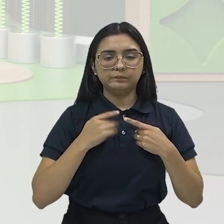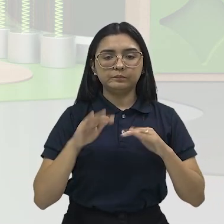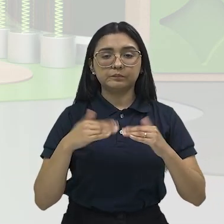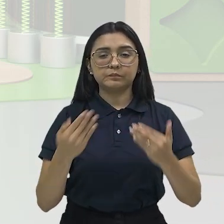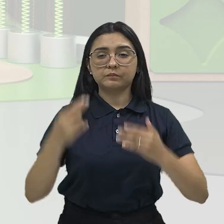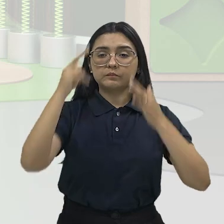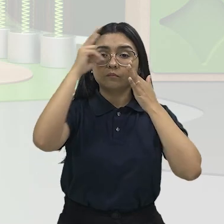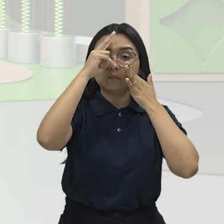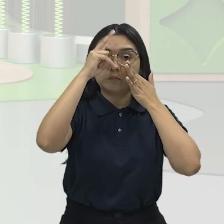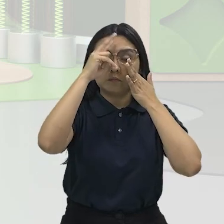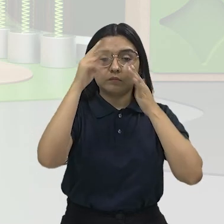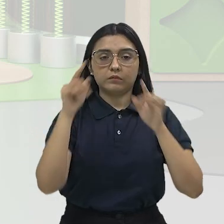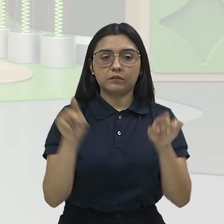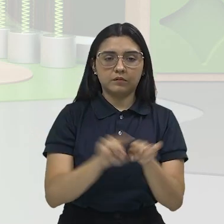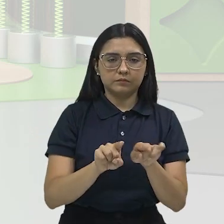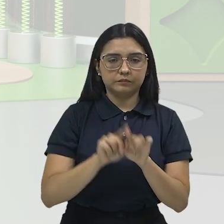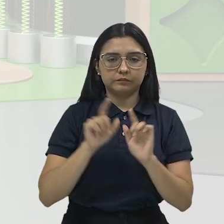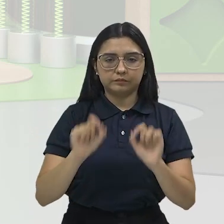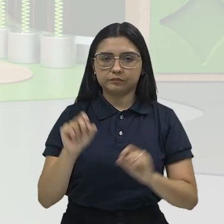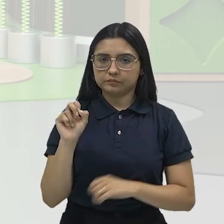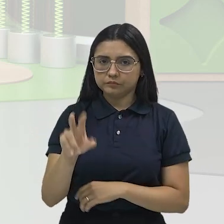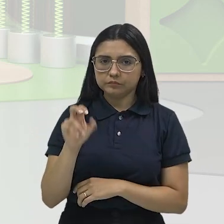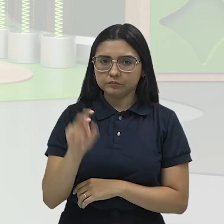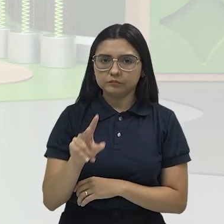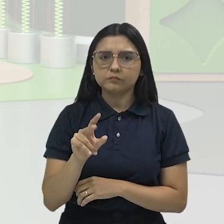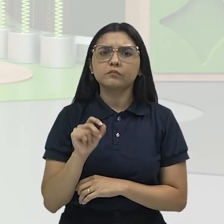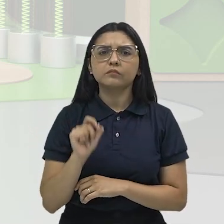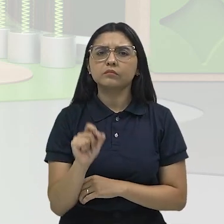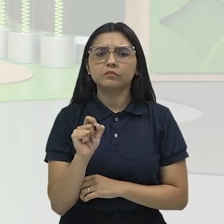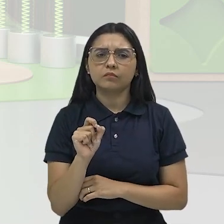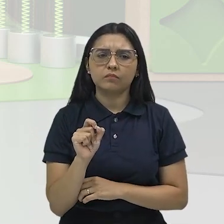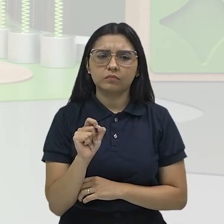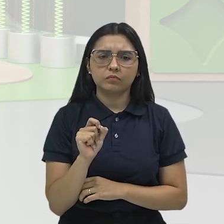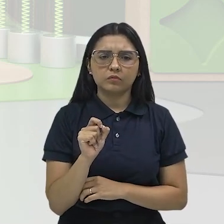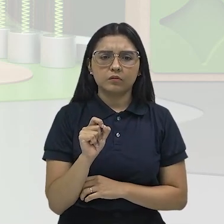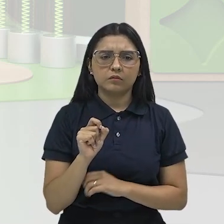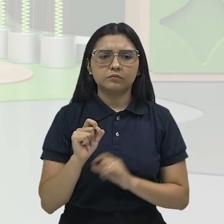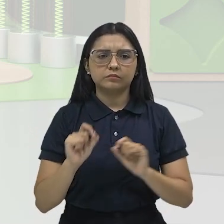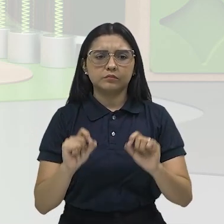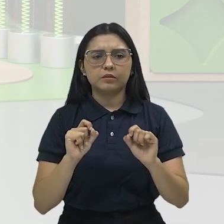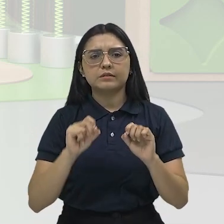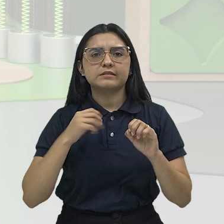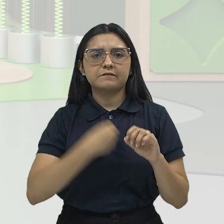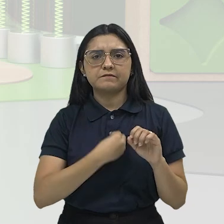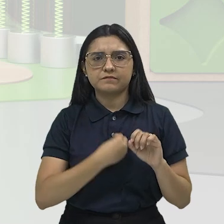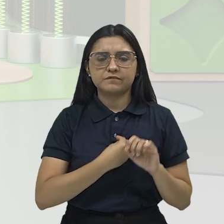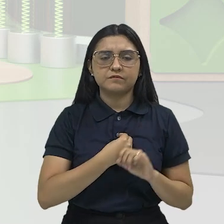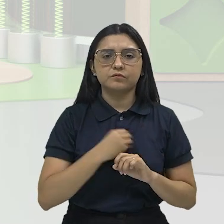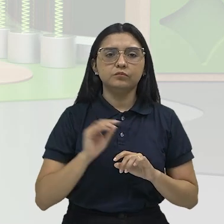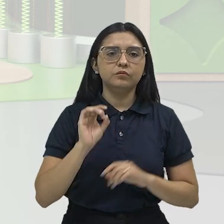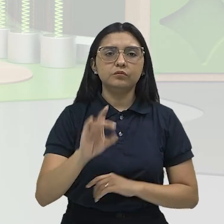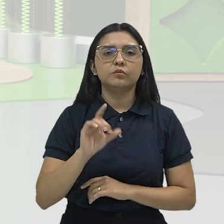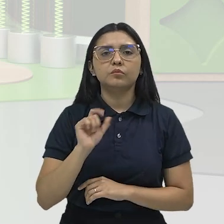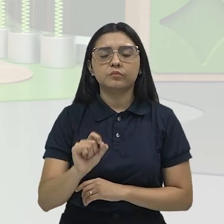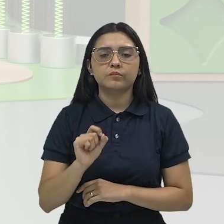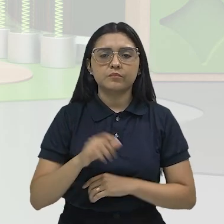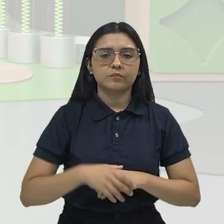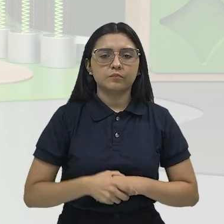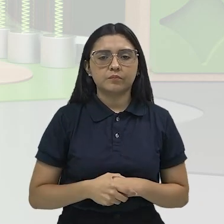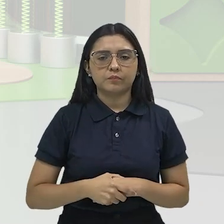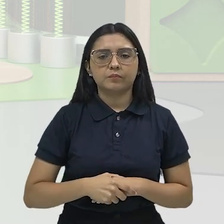para lembrar também, né, os vírus, pessoal, eles não são exatamente seres vivos, tá? Eles são ali, né,